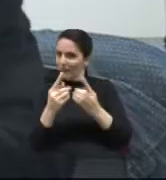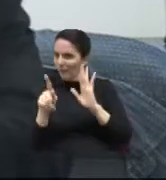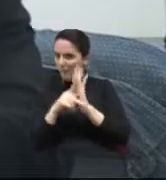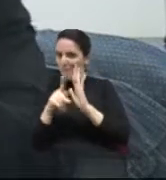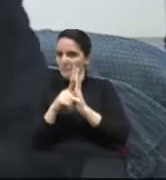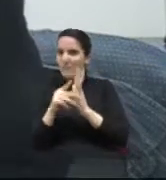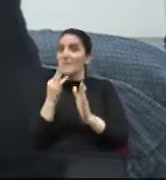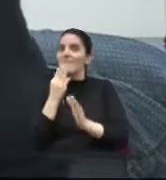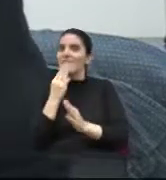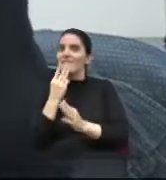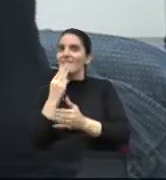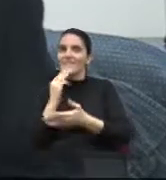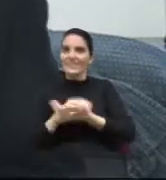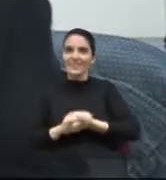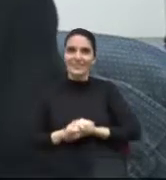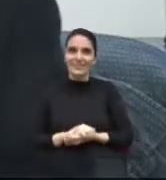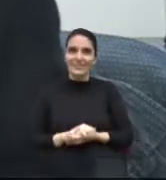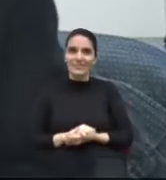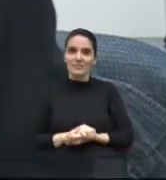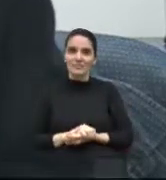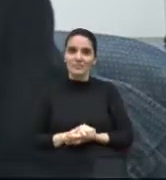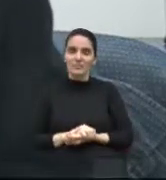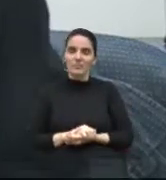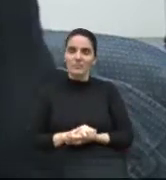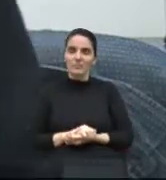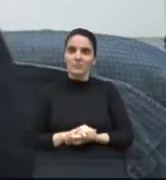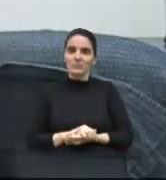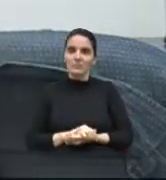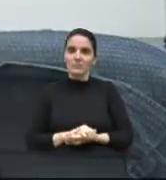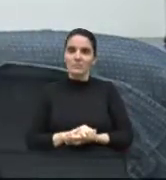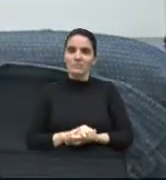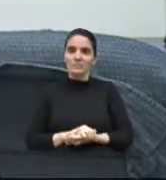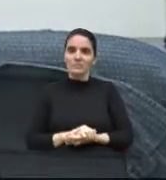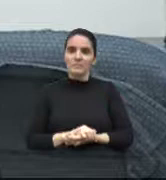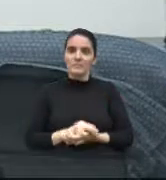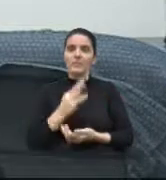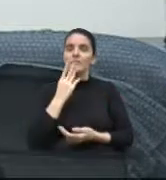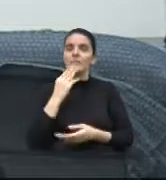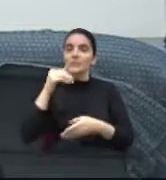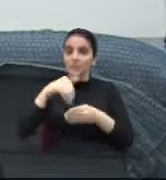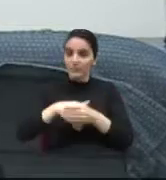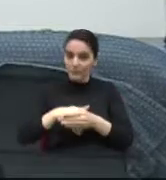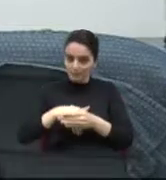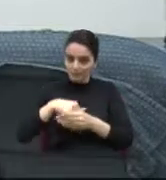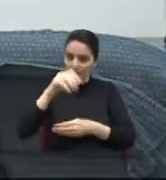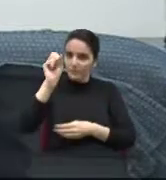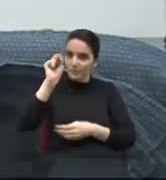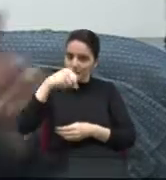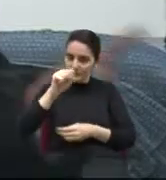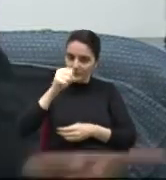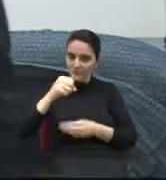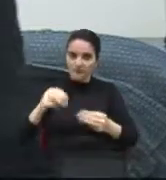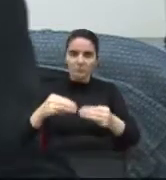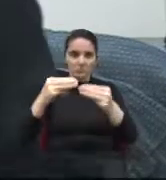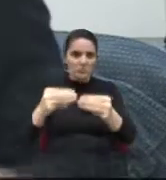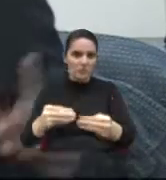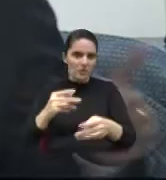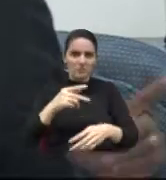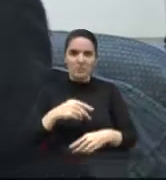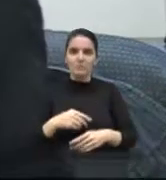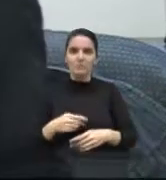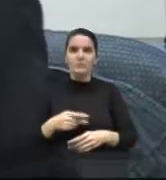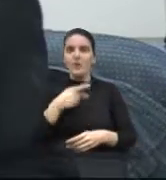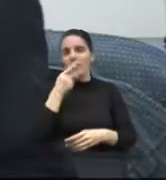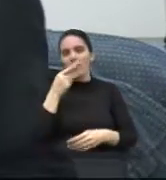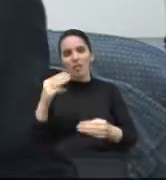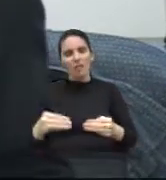Vou chorar da avó, o sorriso. É por isso que vou votar favorável, vereador Cleiton. Podem dizer que é mais uma